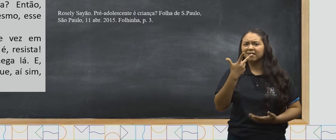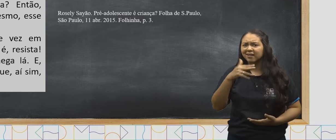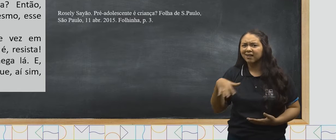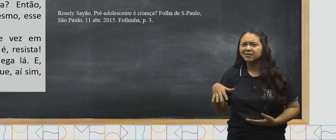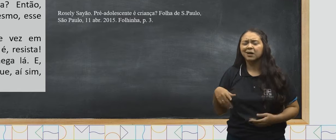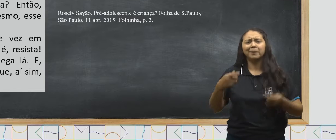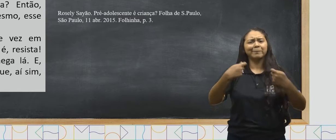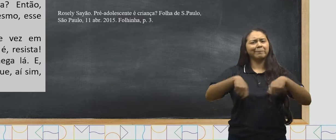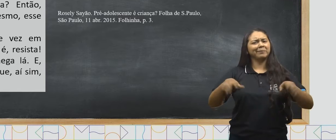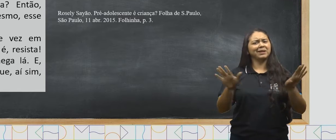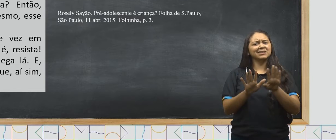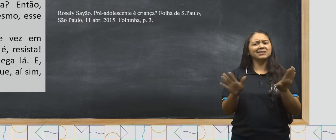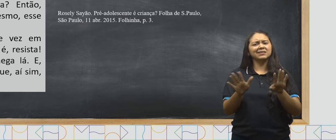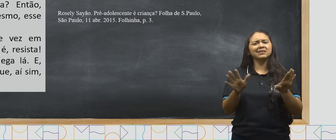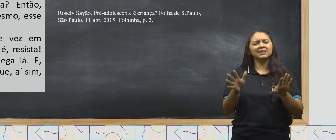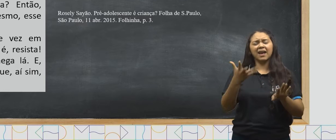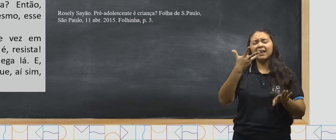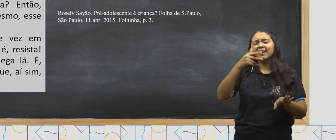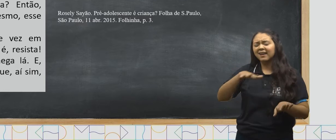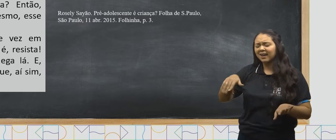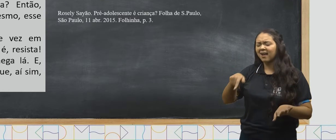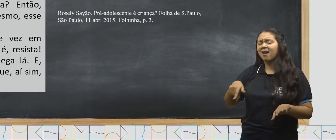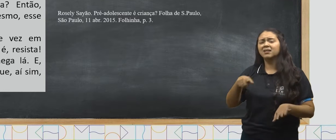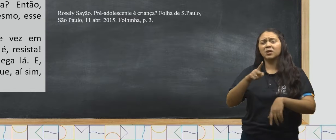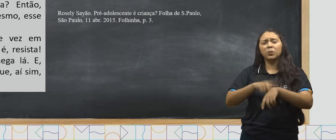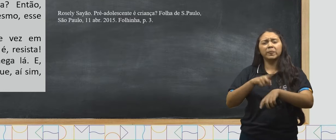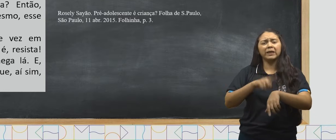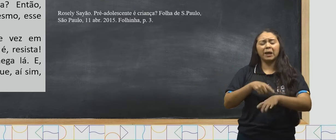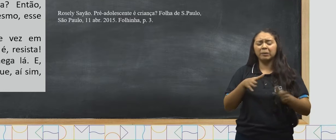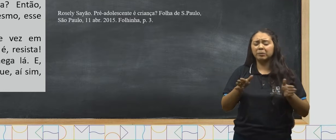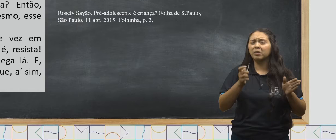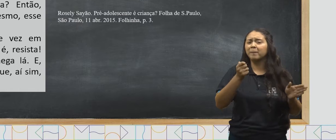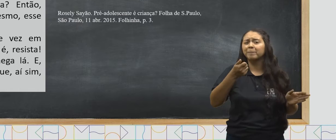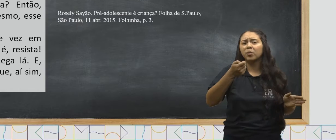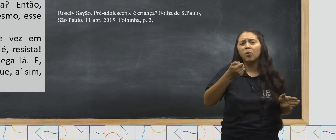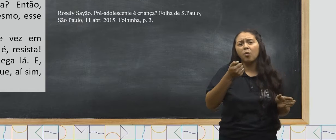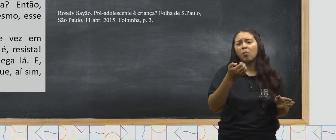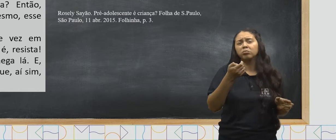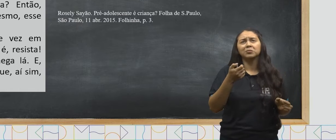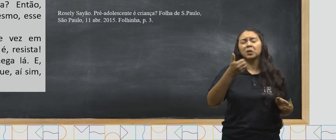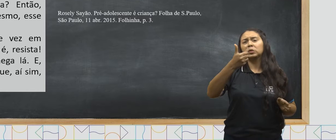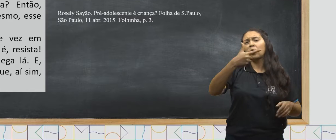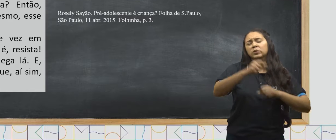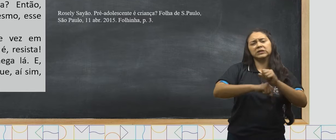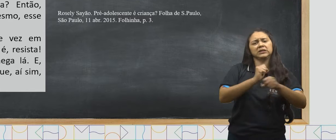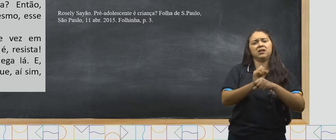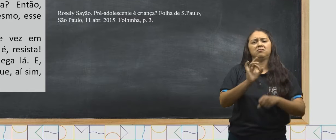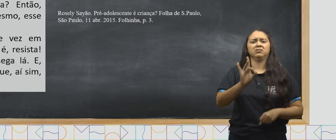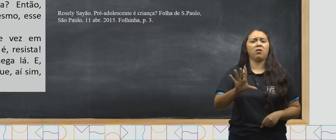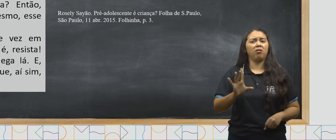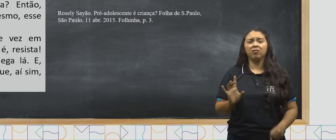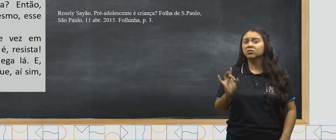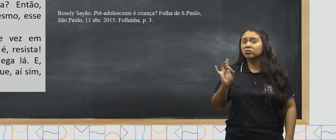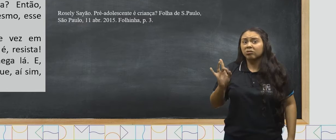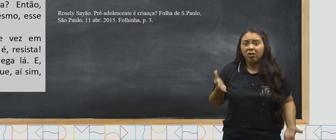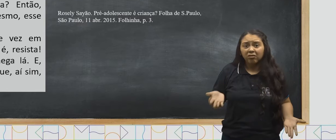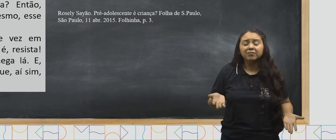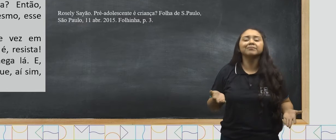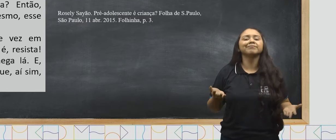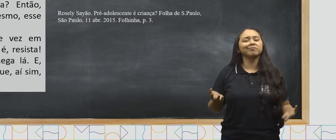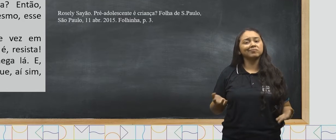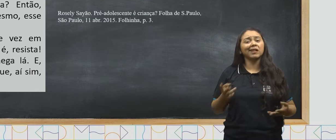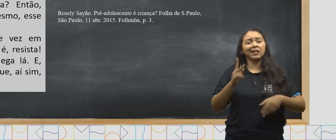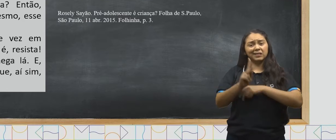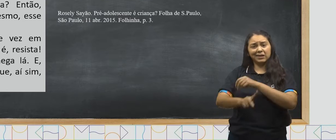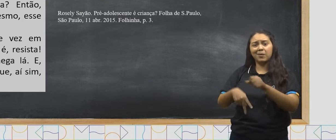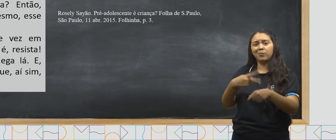ter essa pressa. Ser criança já dura bem pouco tempo, só 12 anos. Só.